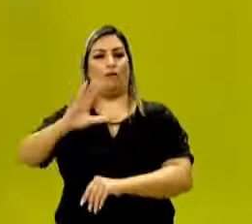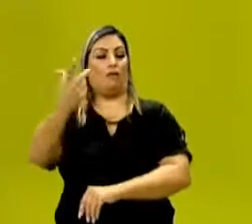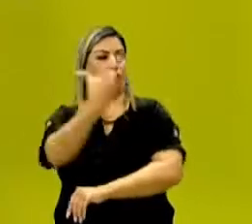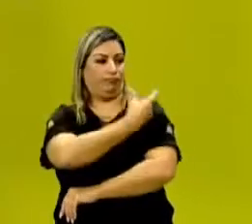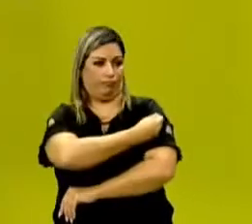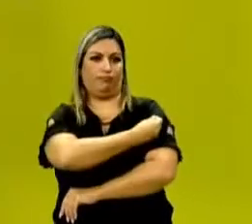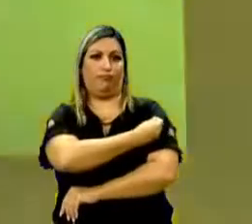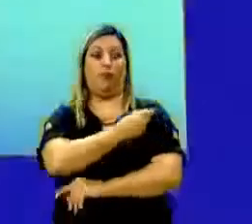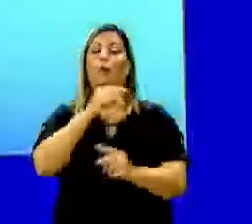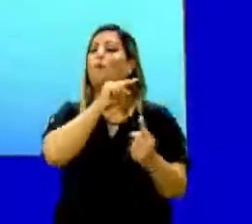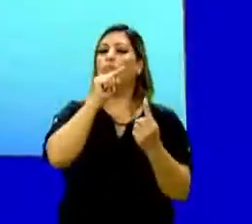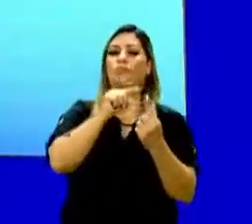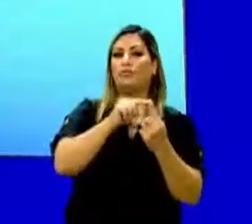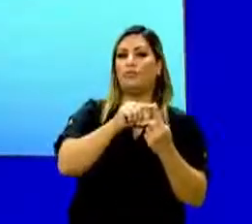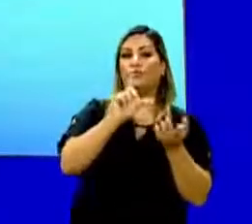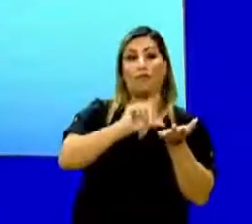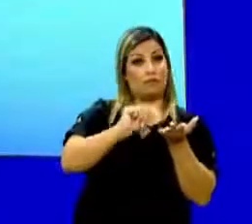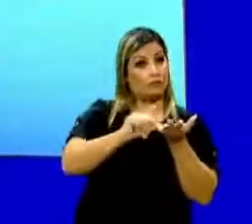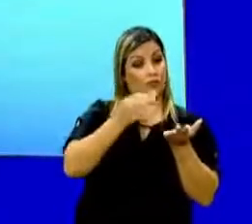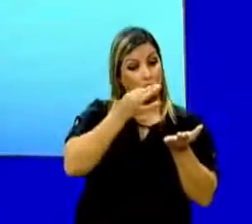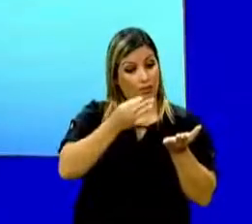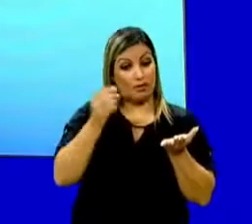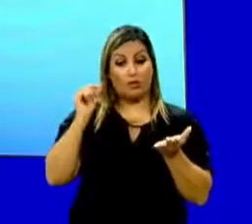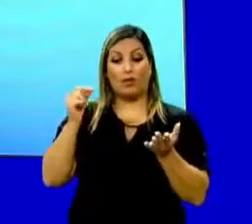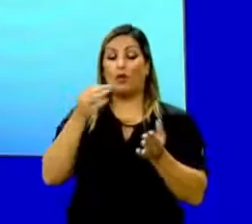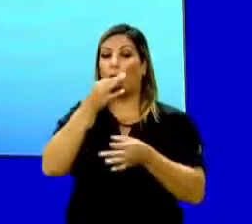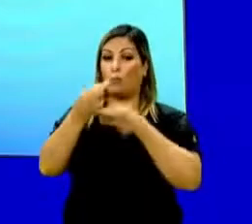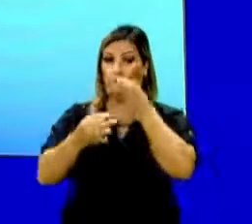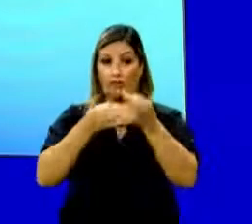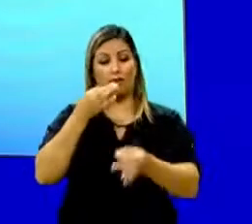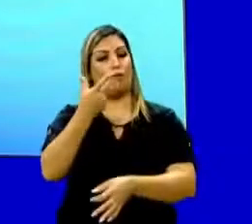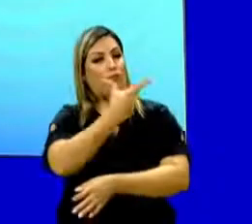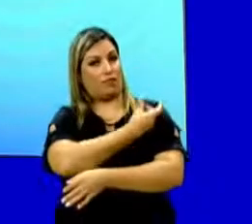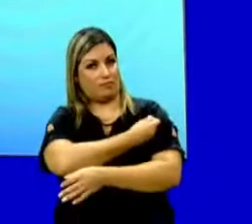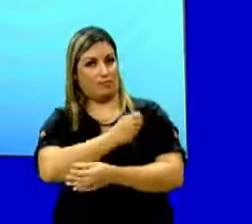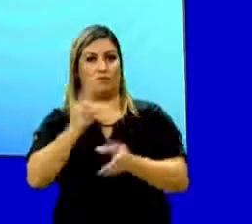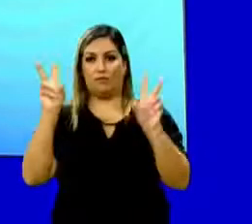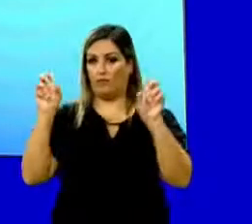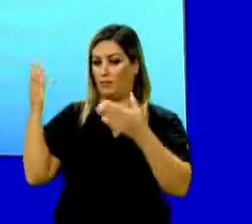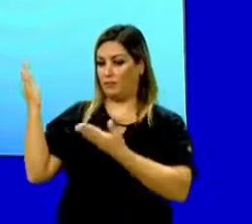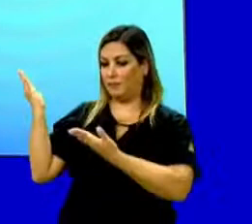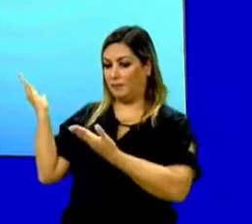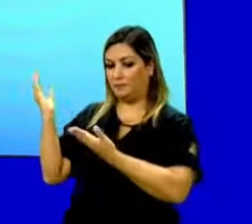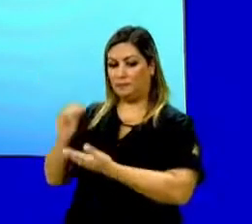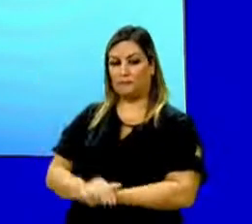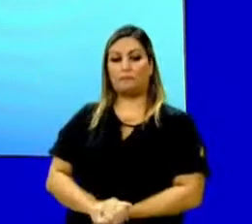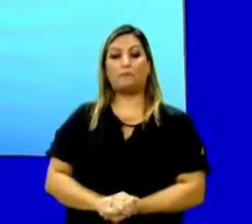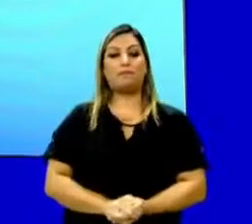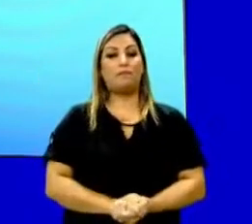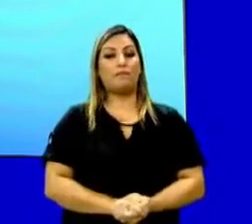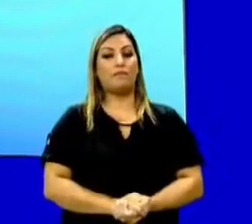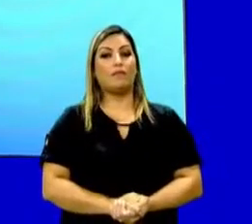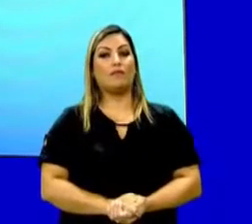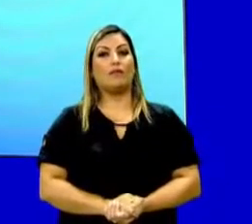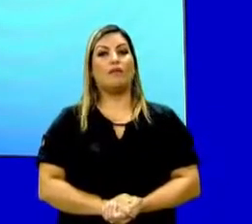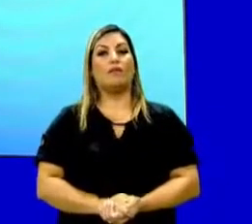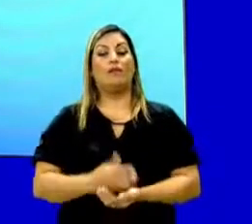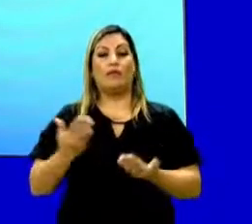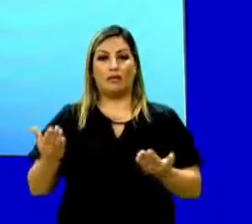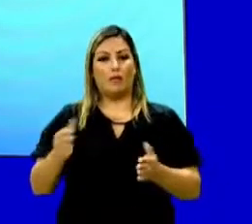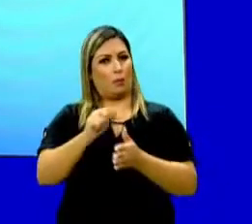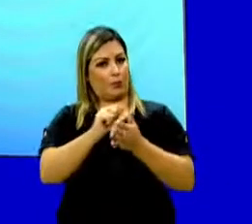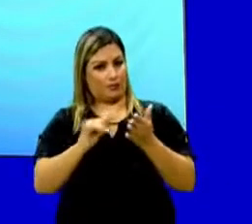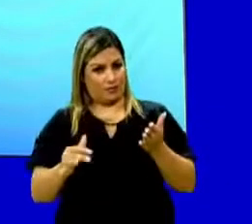o objetivo? Um artigo de opinião é opinar sobre a vacinação. Vamos, portanto, então, para